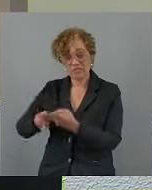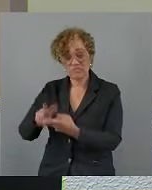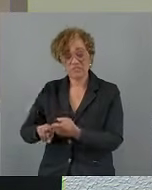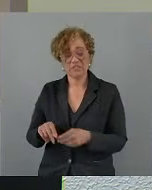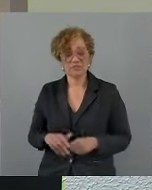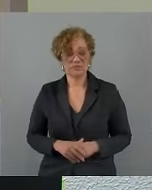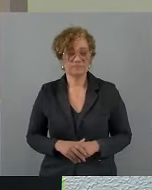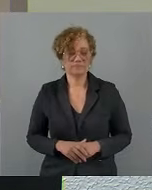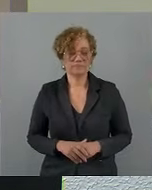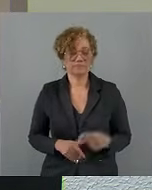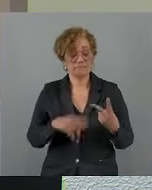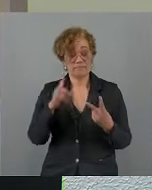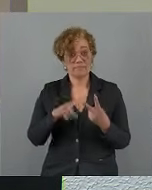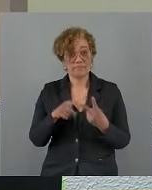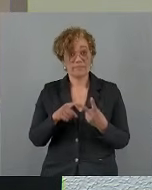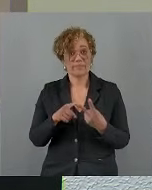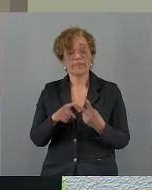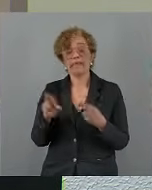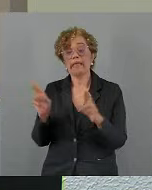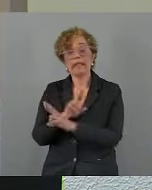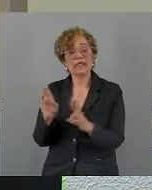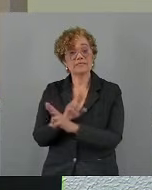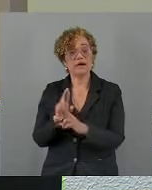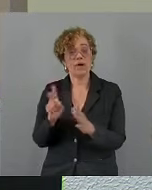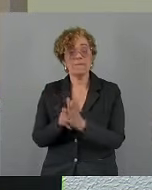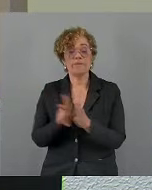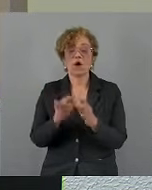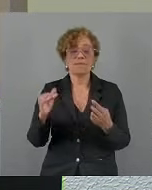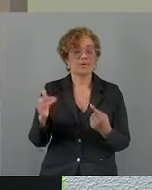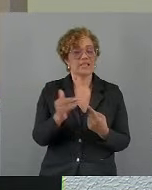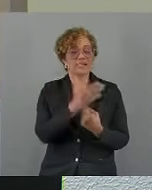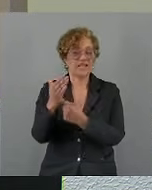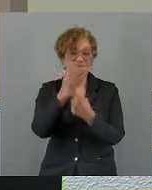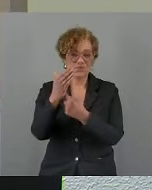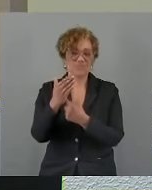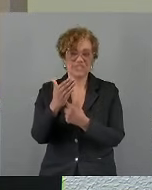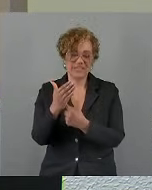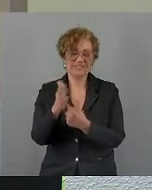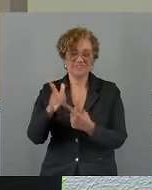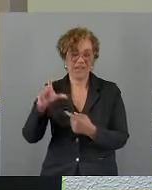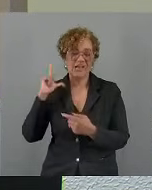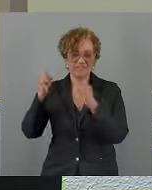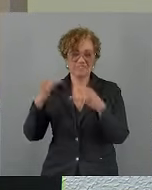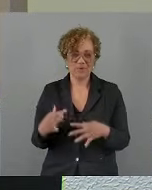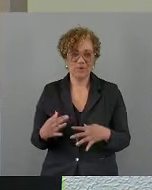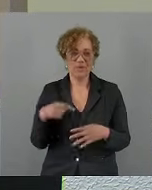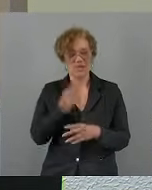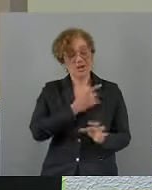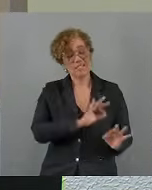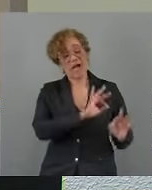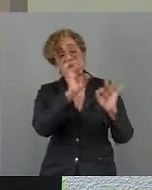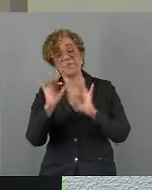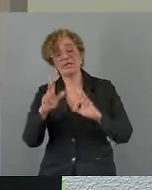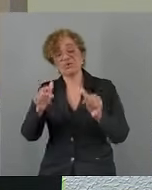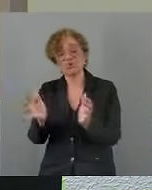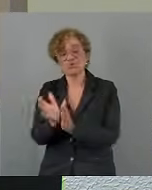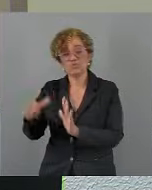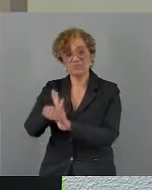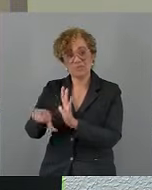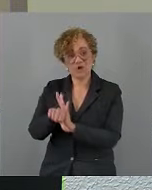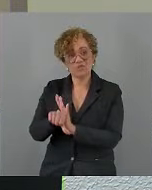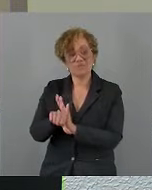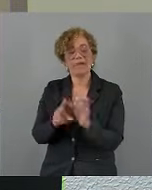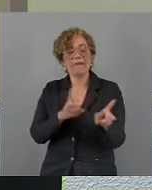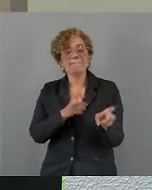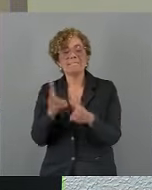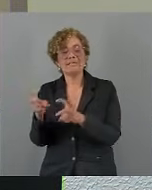ponto de vista em relação à questão das tecnologias, também é isso que o Renato falou, e uma coisa que a gente acompanha na dinâmica das facções é